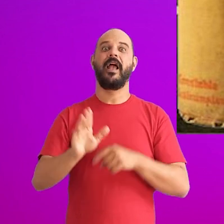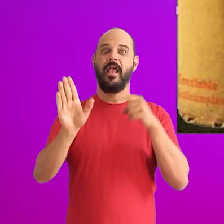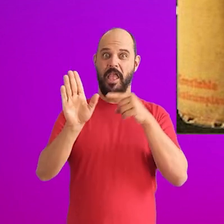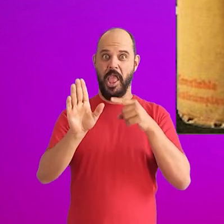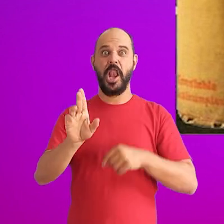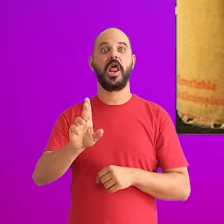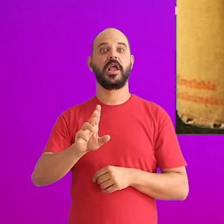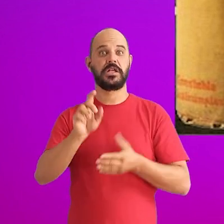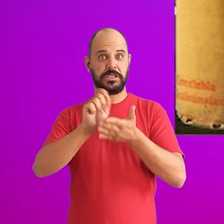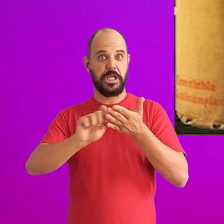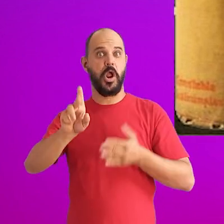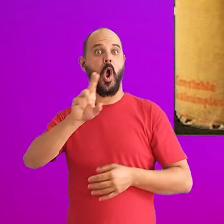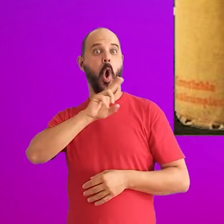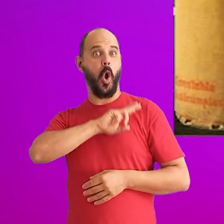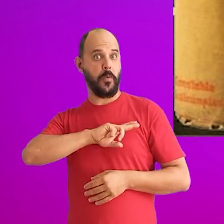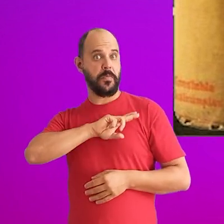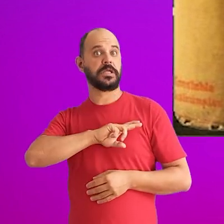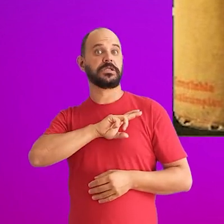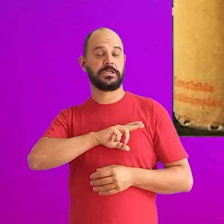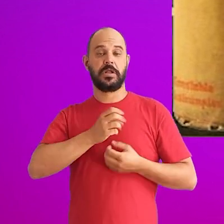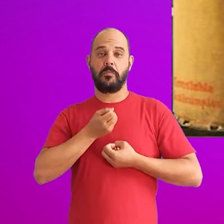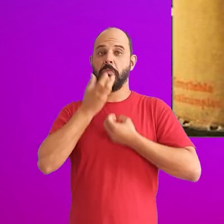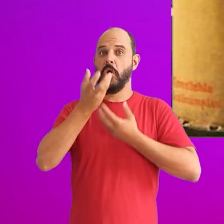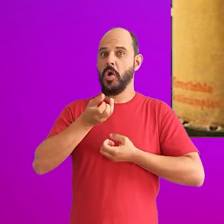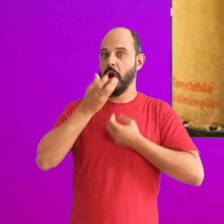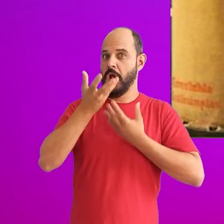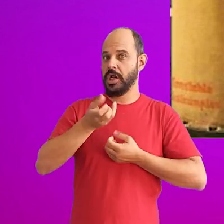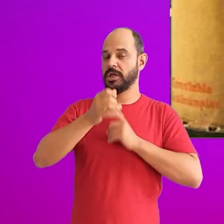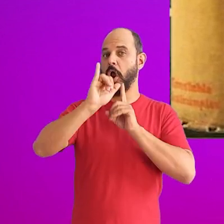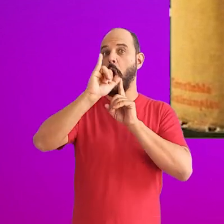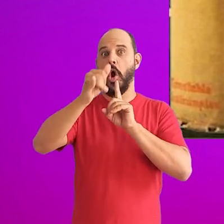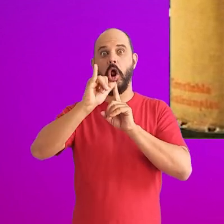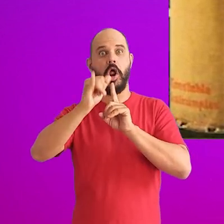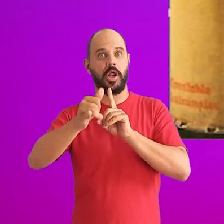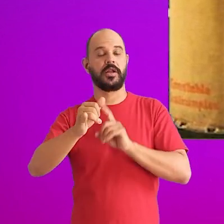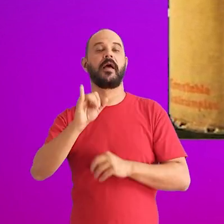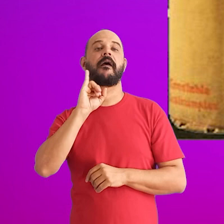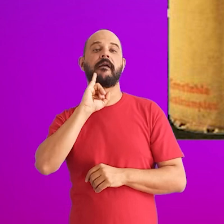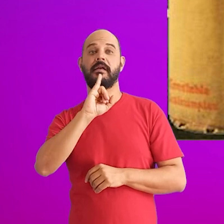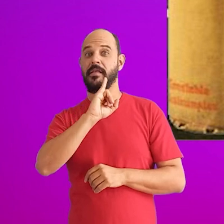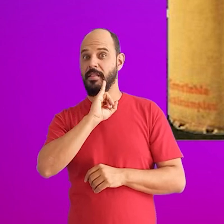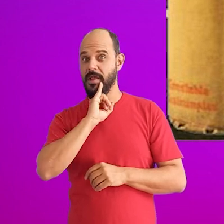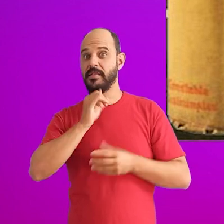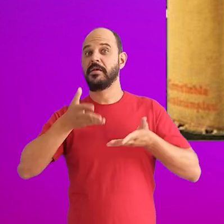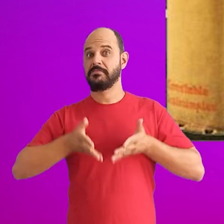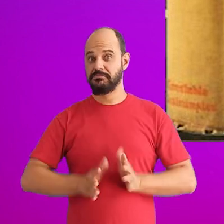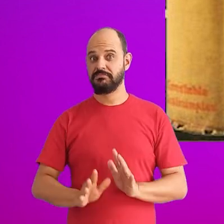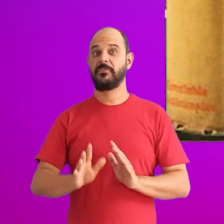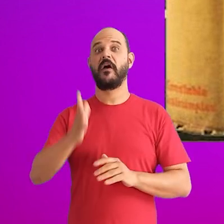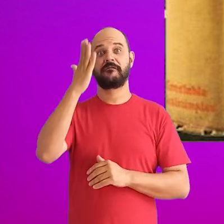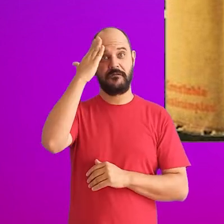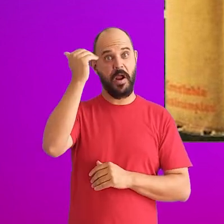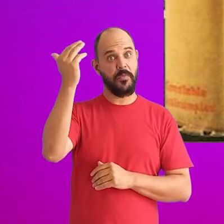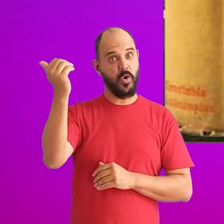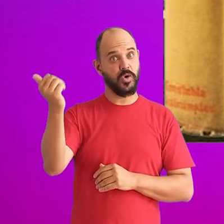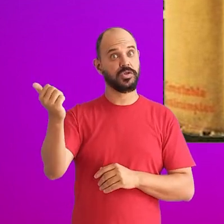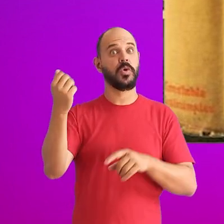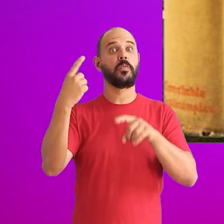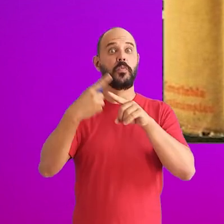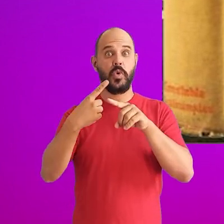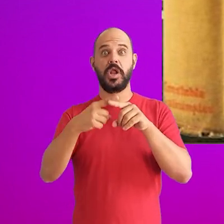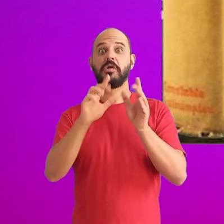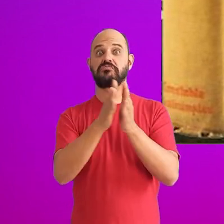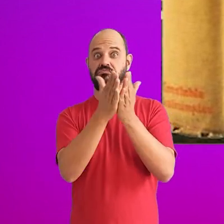um romancista, poeta e contista irlandês e ficou famoso mundialmente por causa do